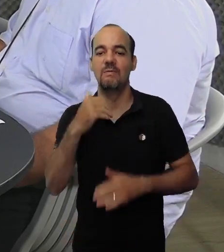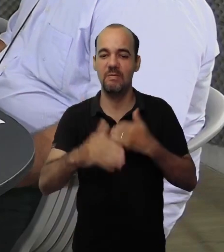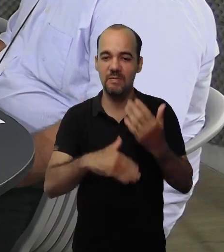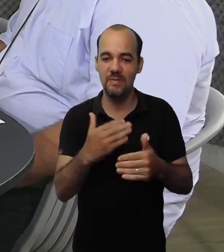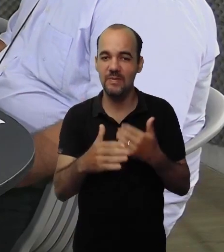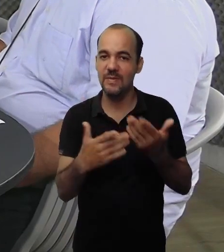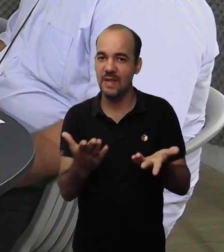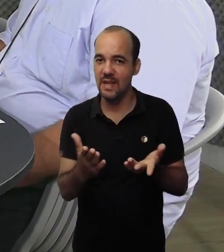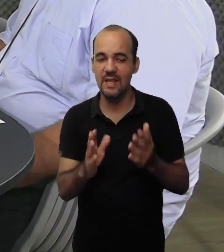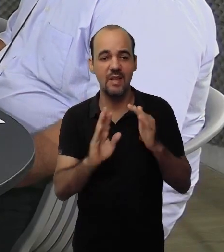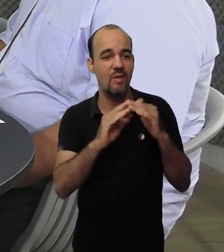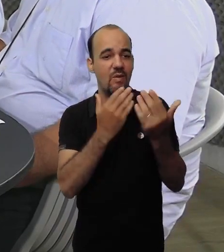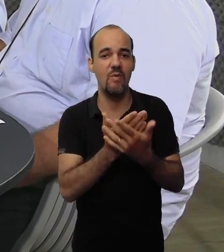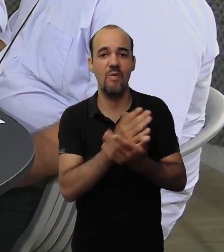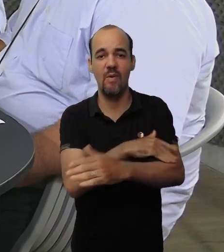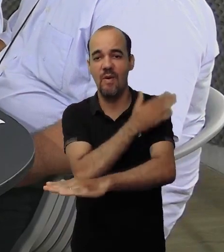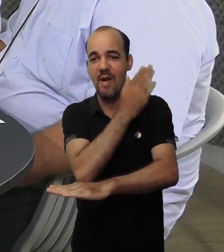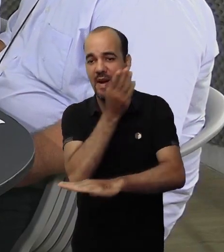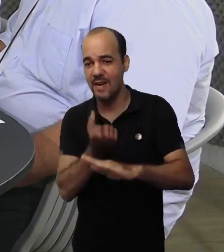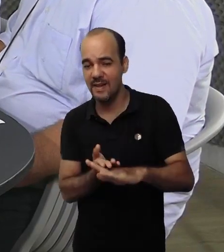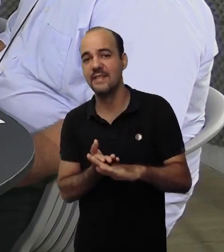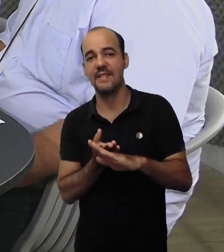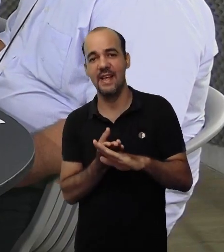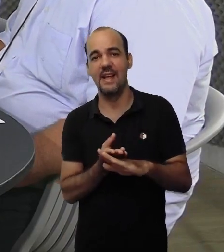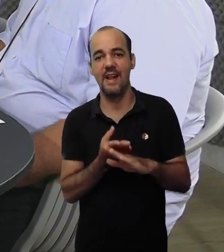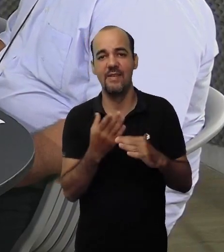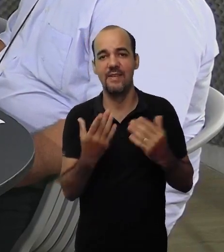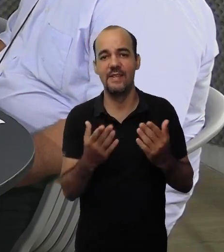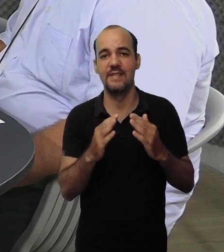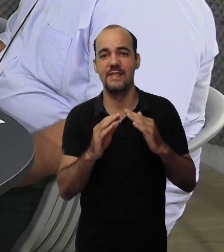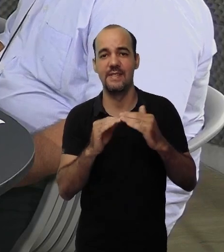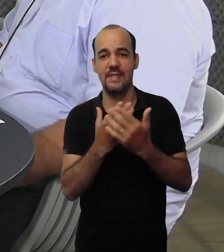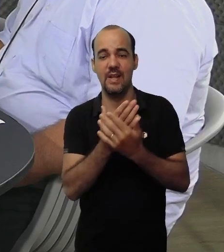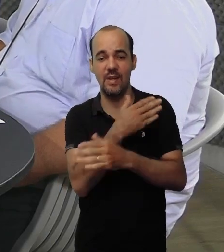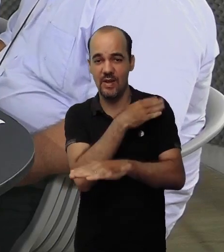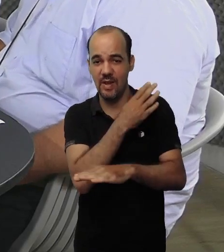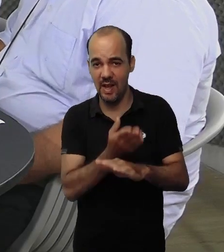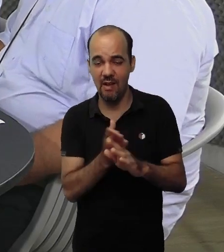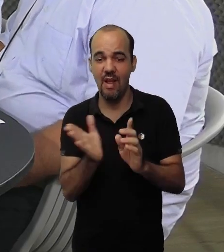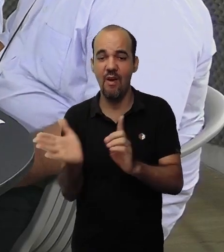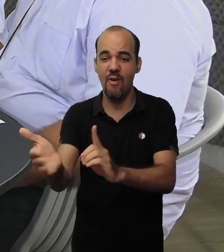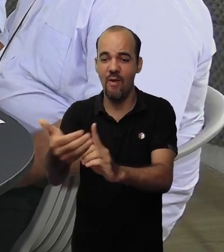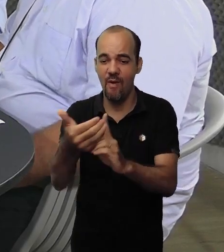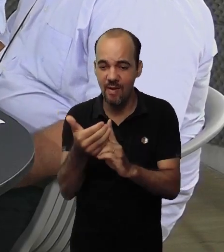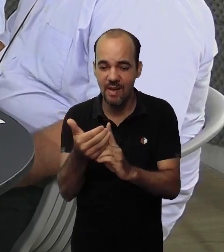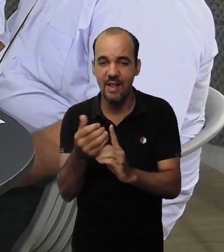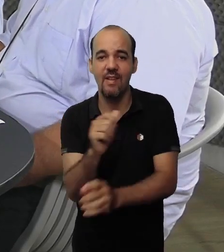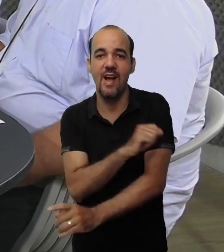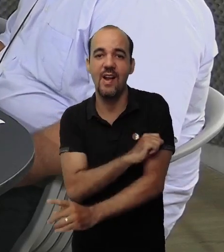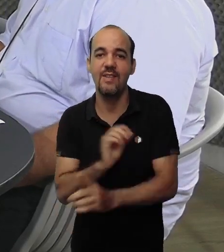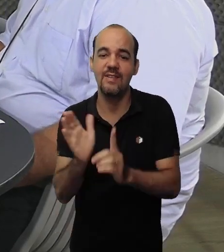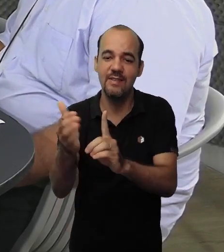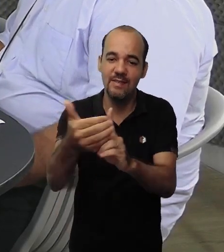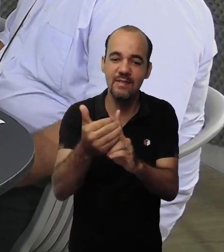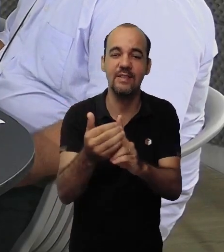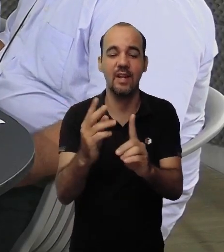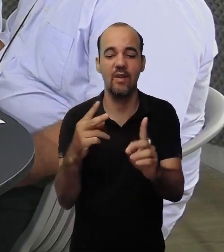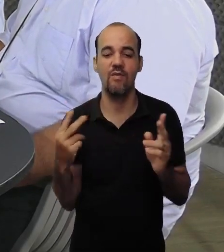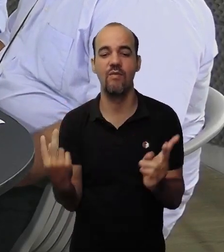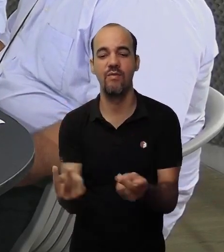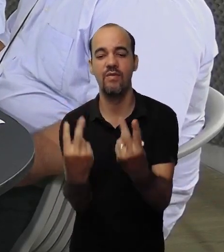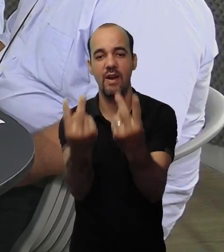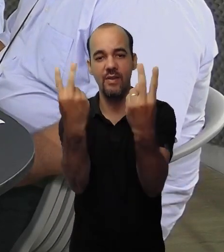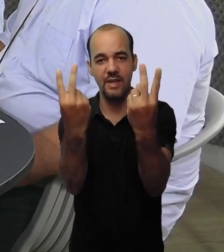né? Então, qual é a expertise do integral? Não é o acolhimento? Não é você, né, valorizar